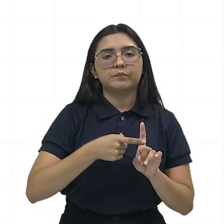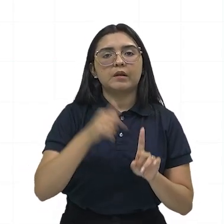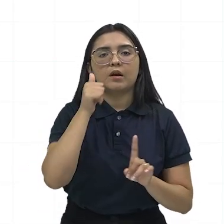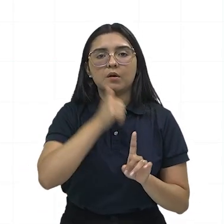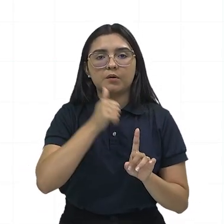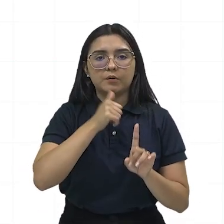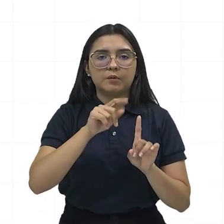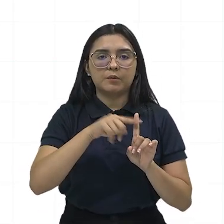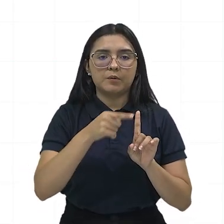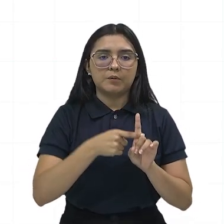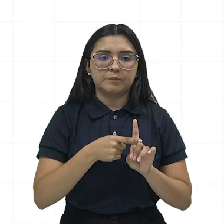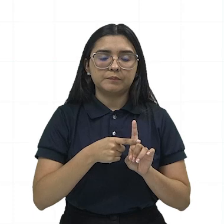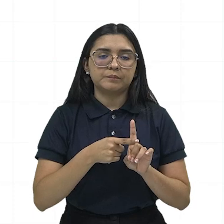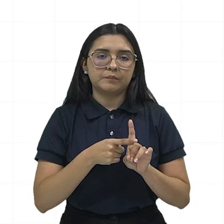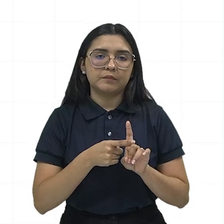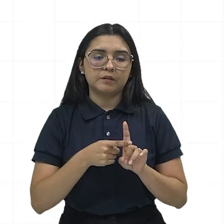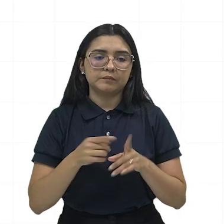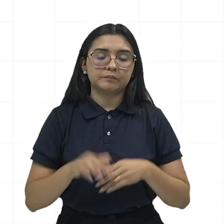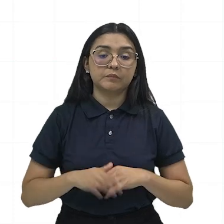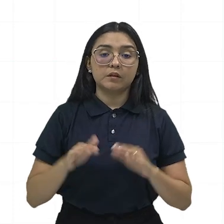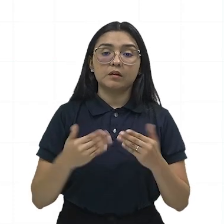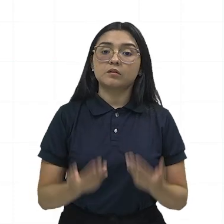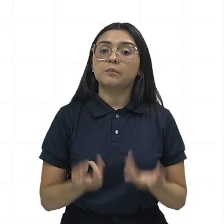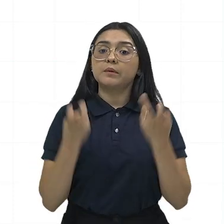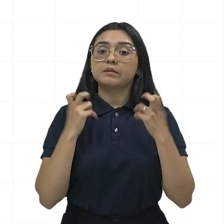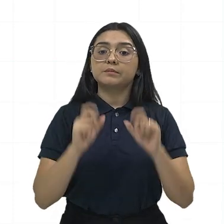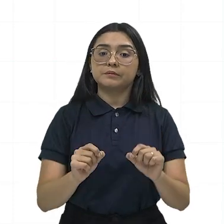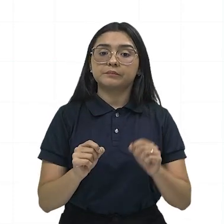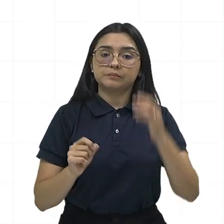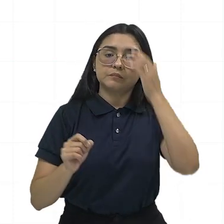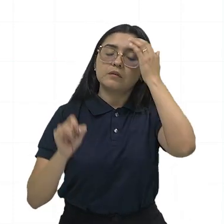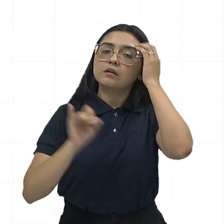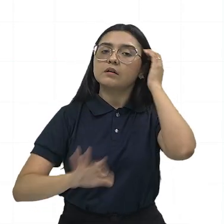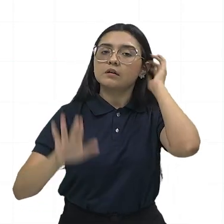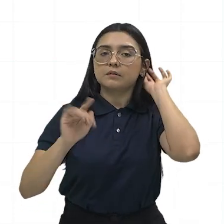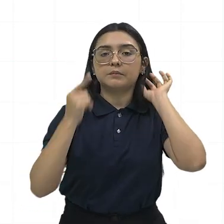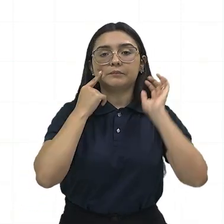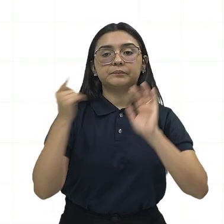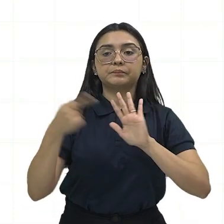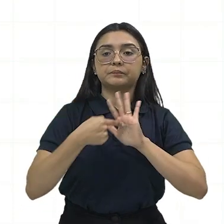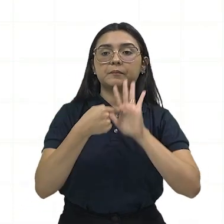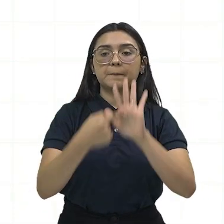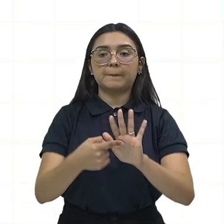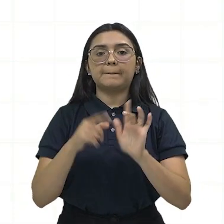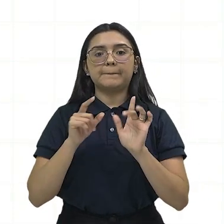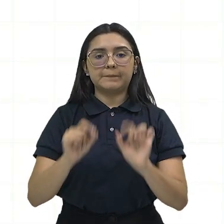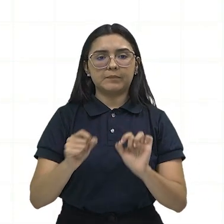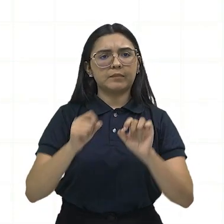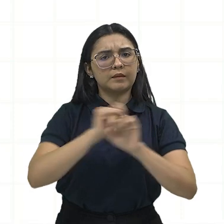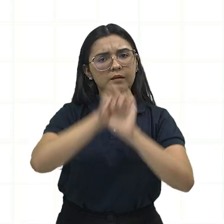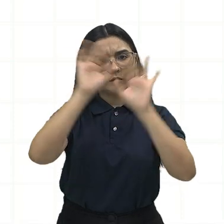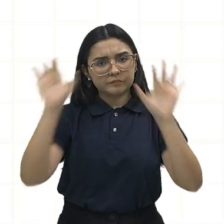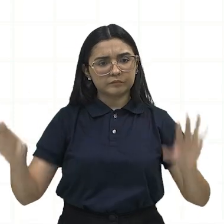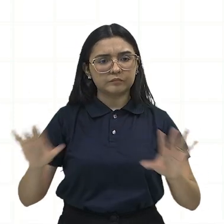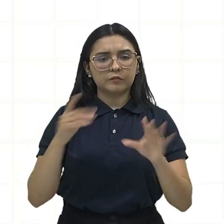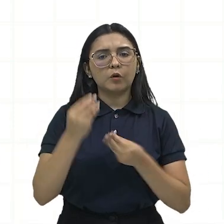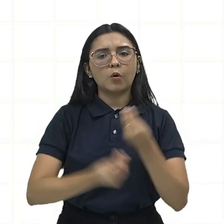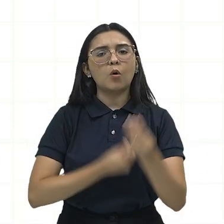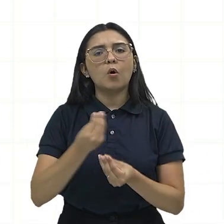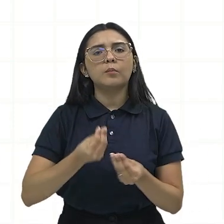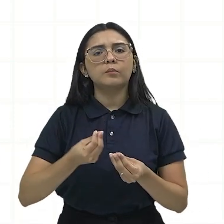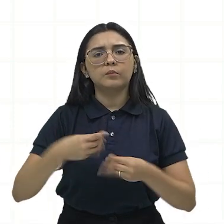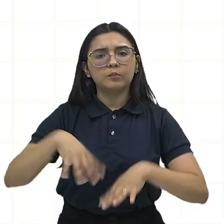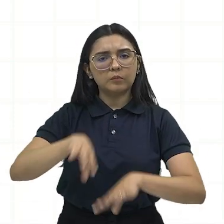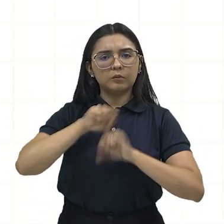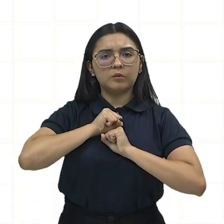mãe para o bebê. Então, observem aí que essa imagem, né, traz muito bem as formas de